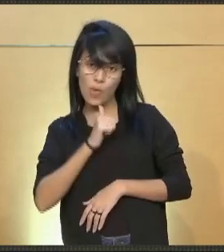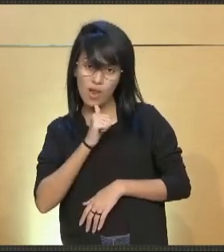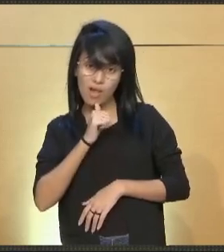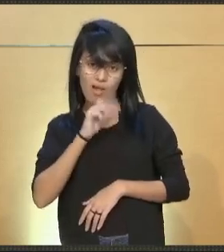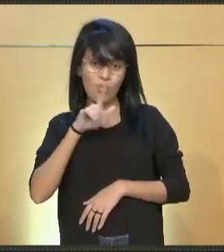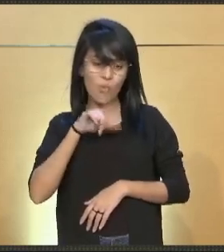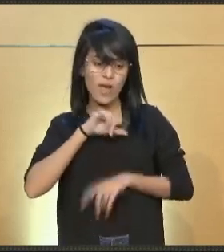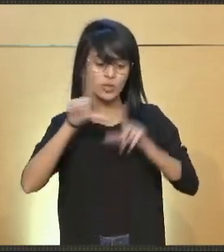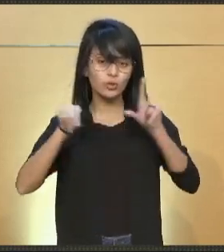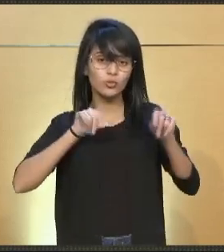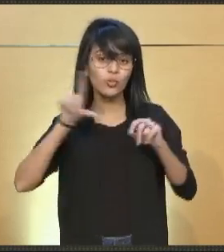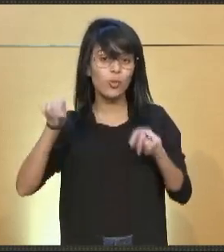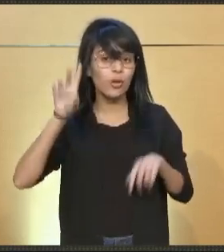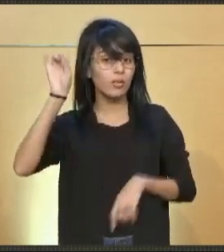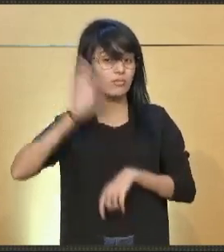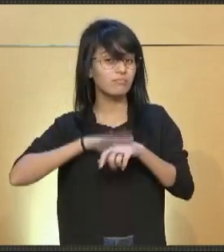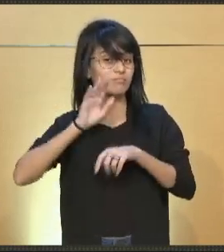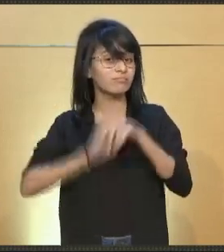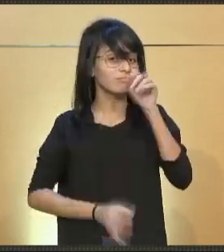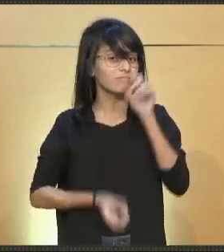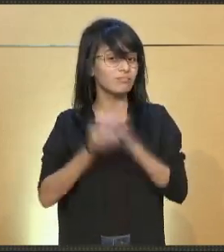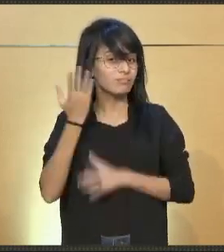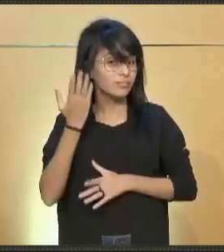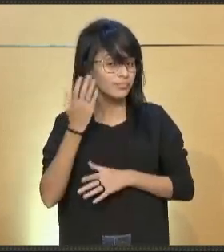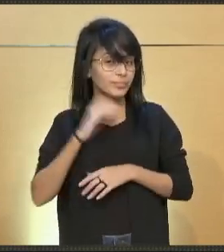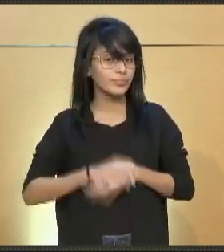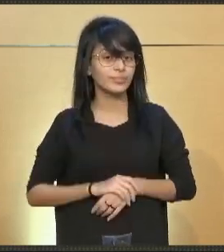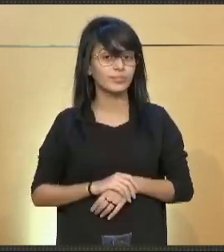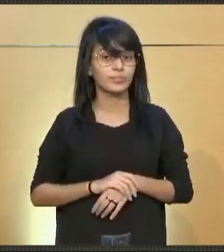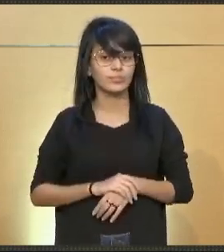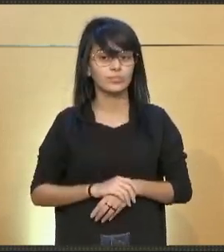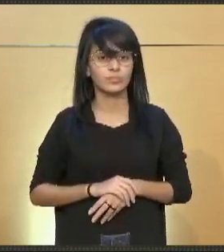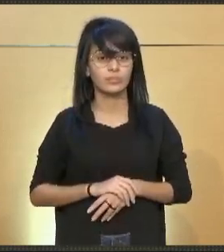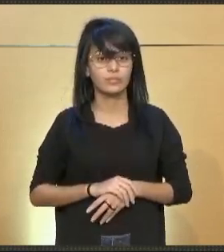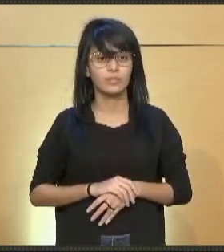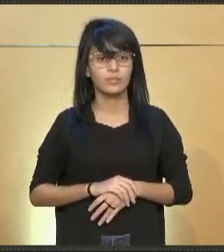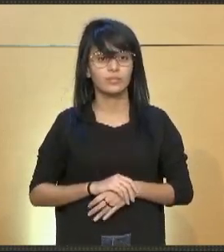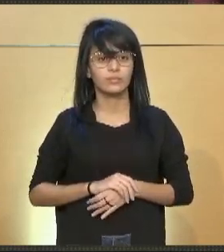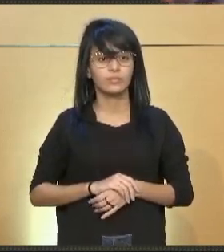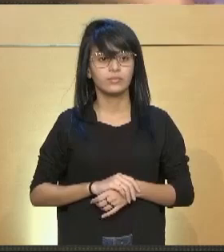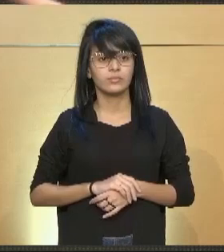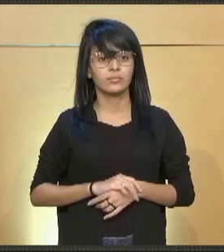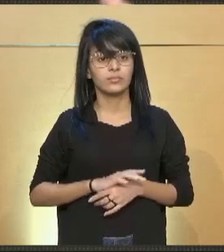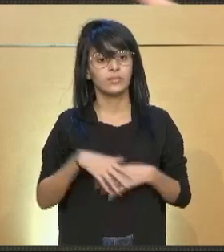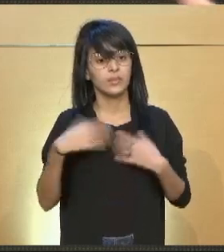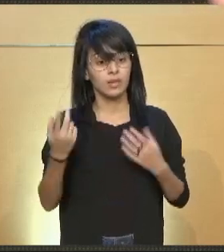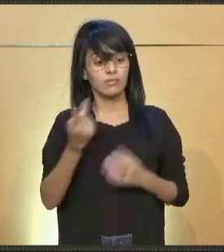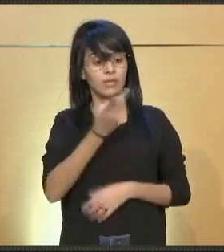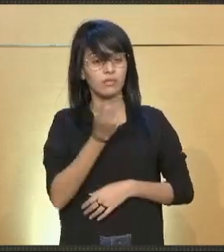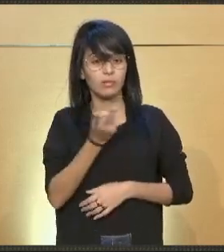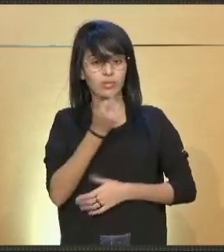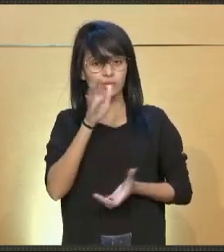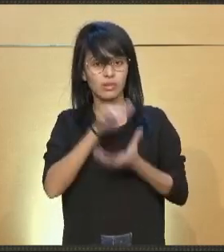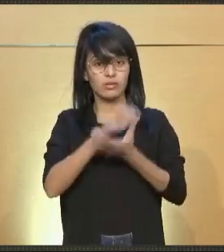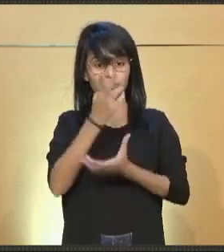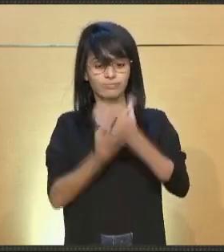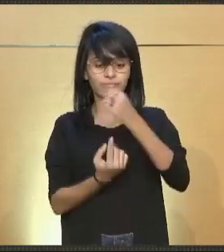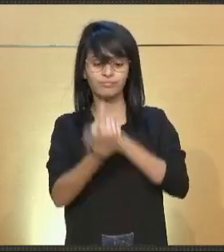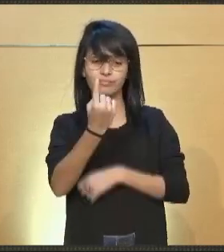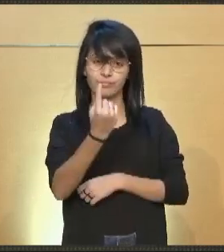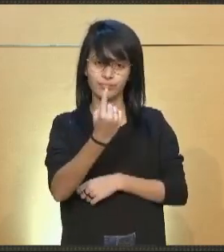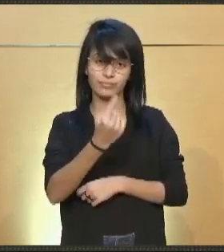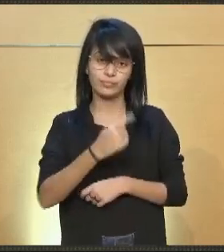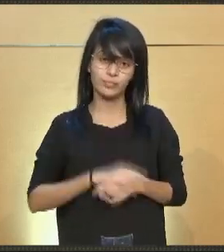divina. Consequentemente, Jesus disse que não era assim e ambos tornam-se uma só carne. Então, a igreja,